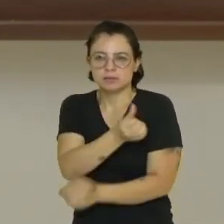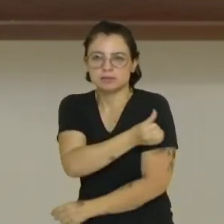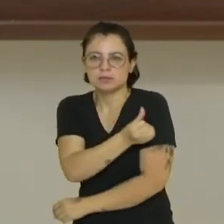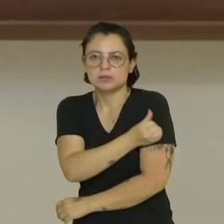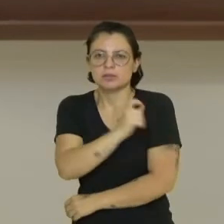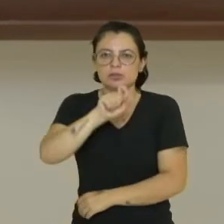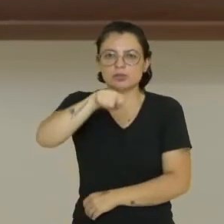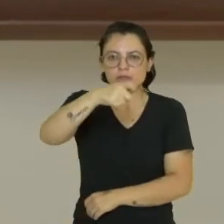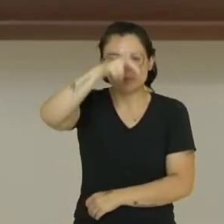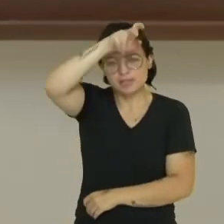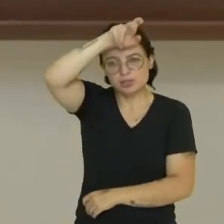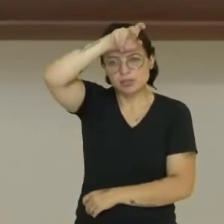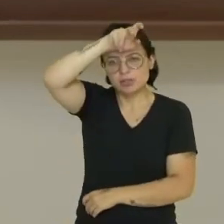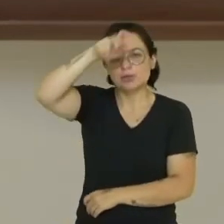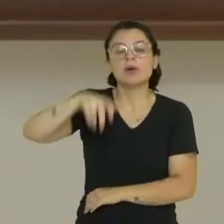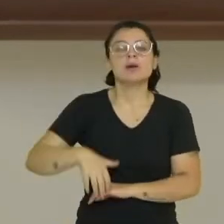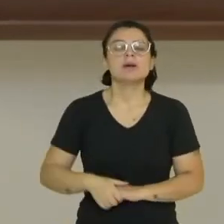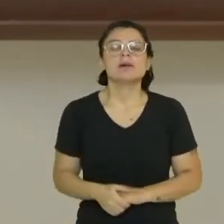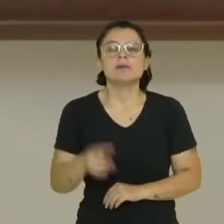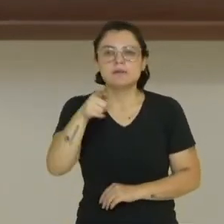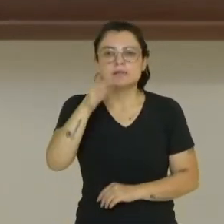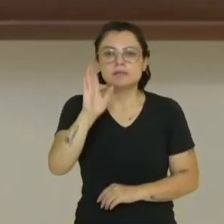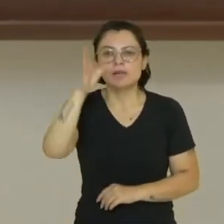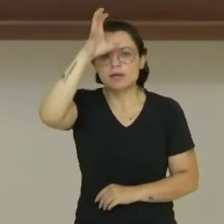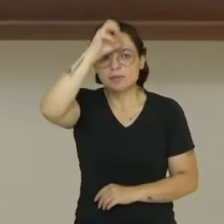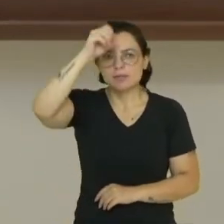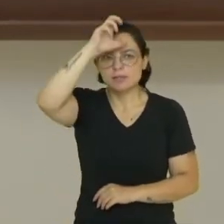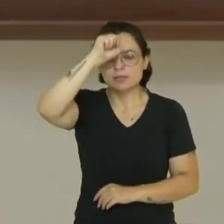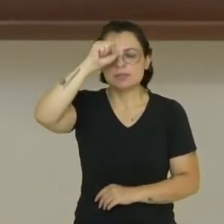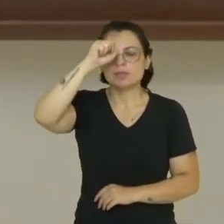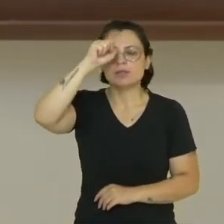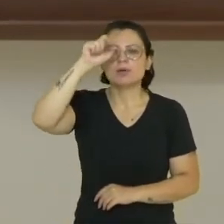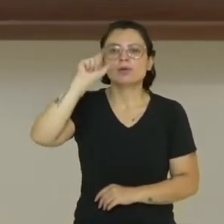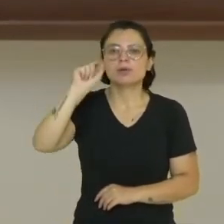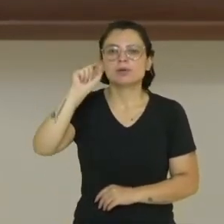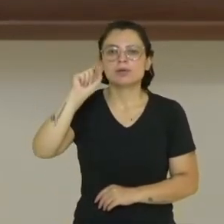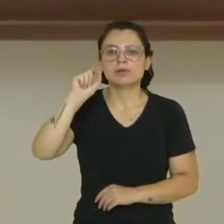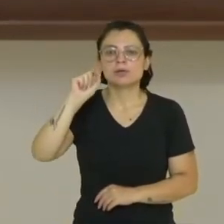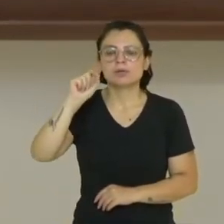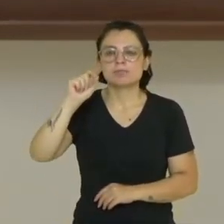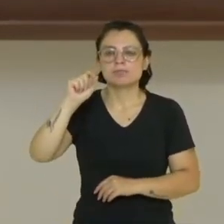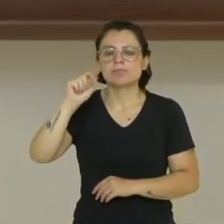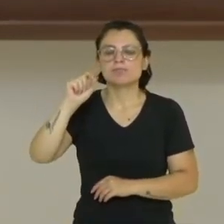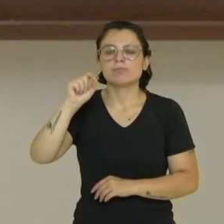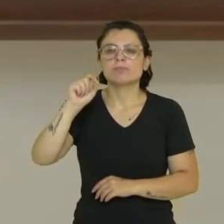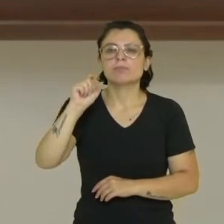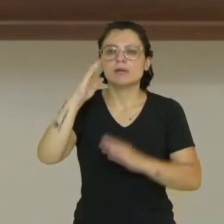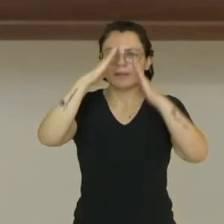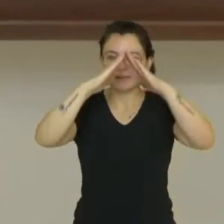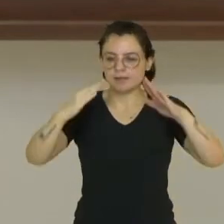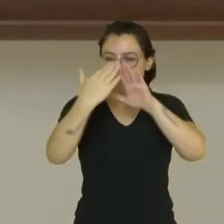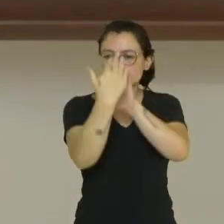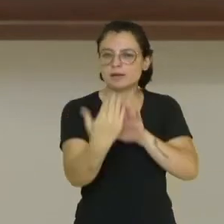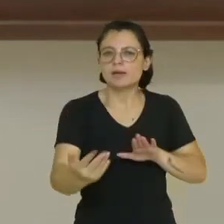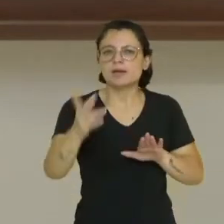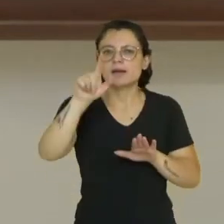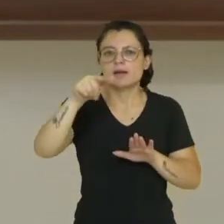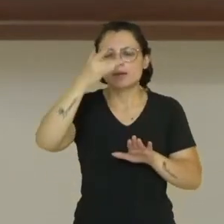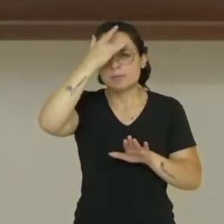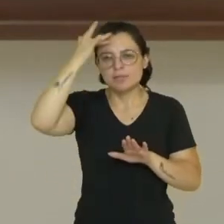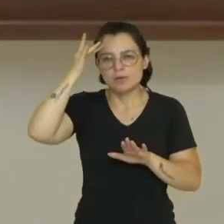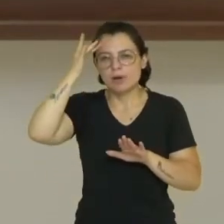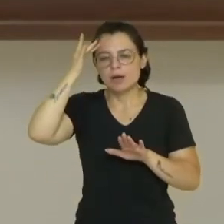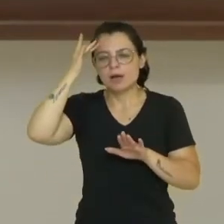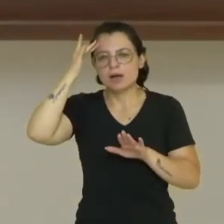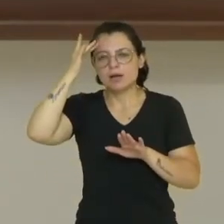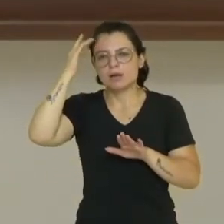sobre o Egito, vocês aprenderam que as pirâmides egípcias eram grandes sarcófagos, onde